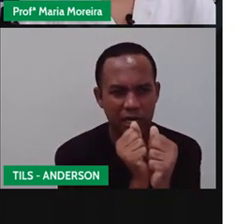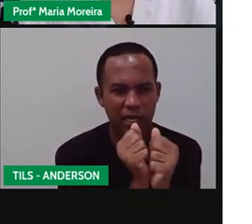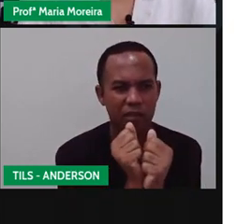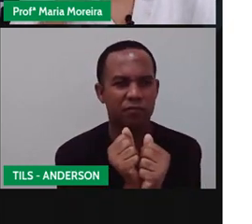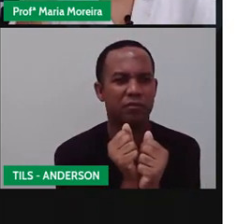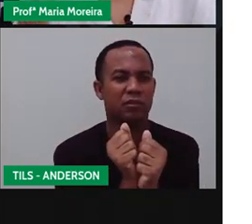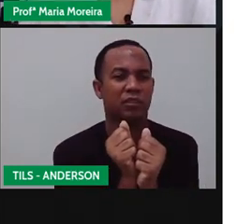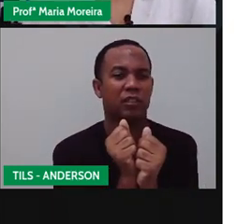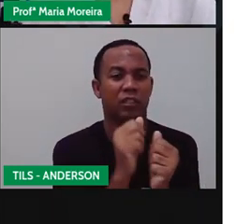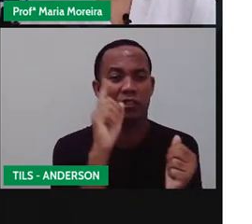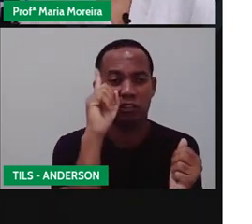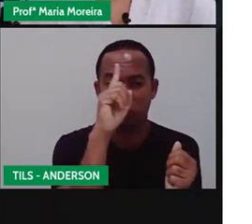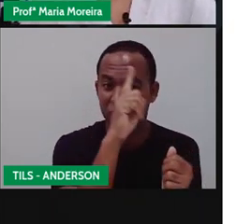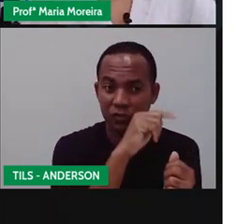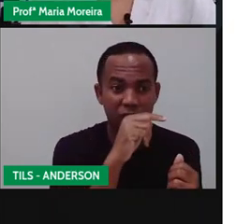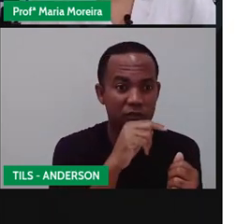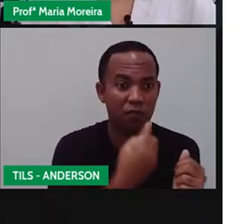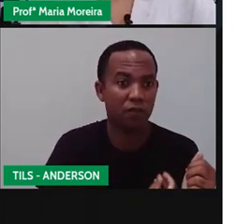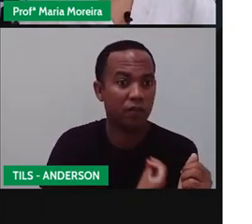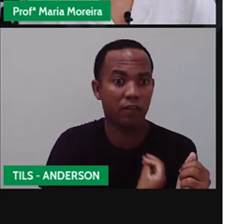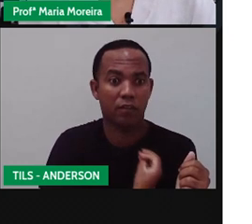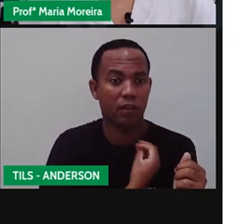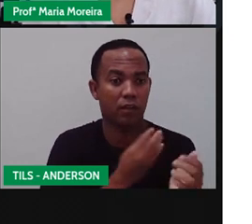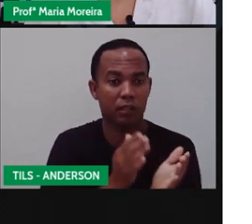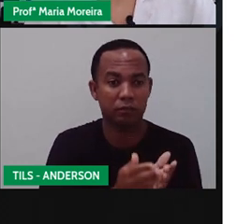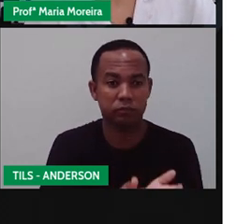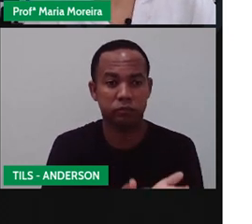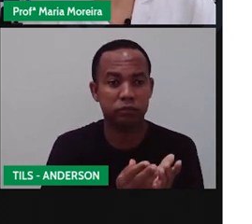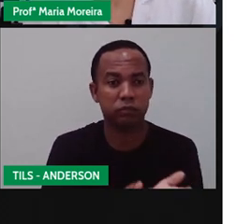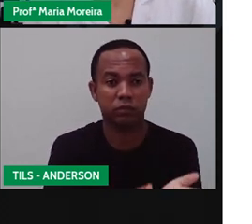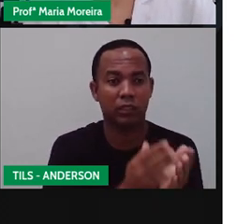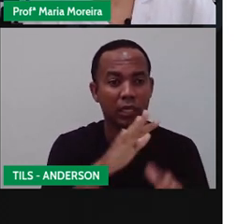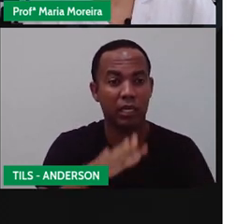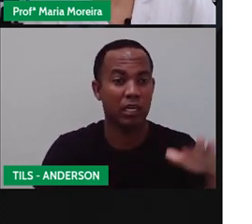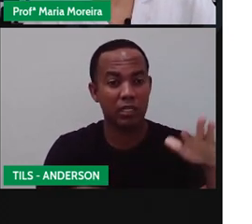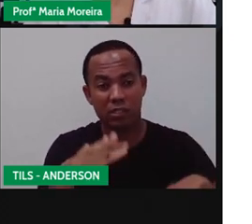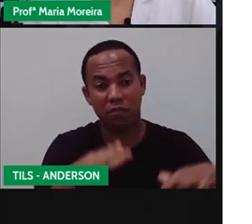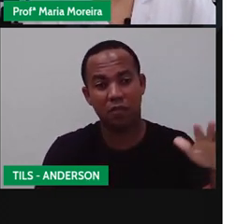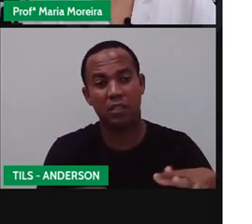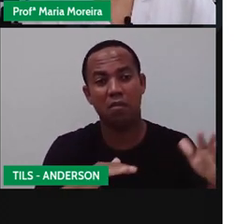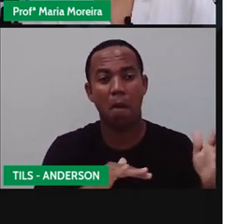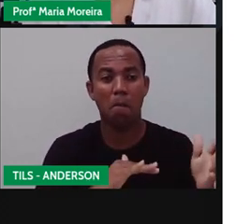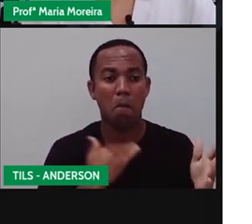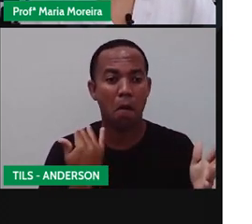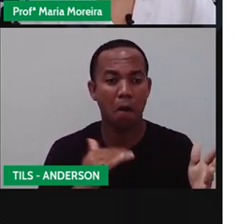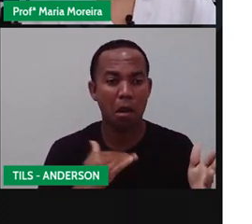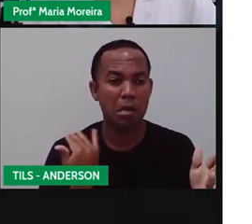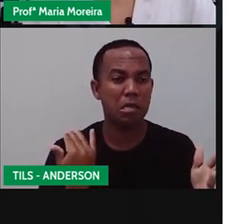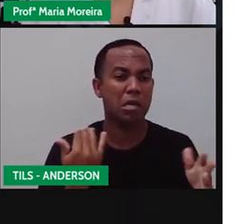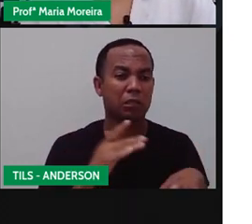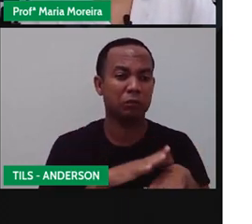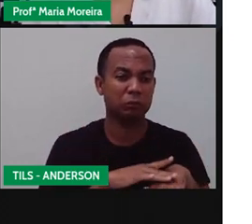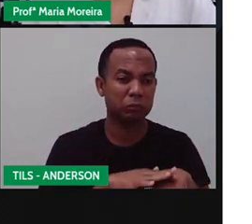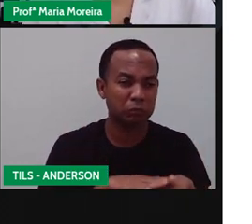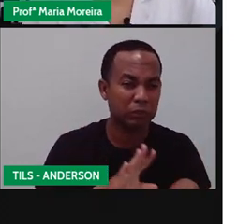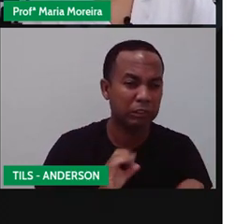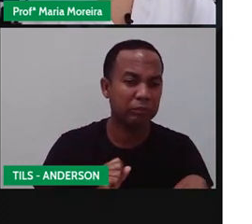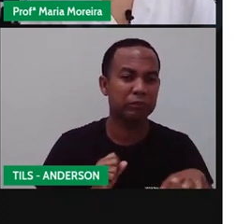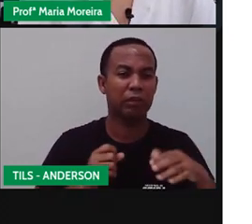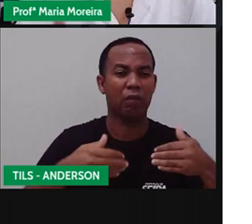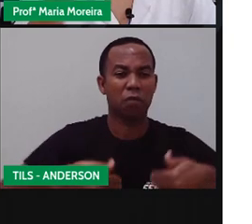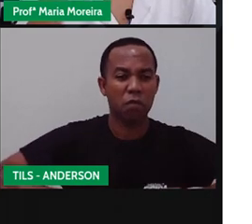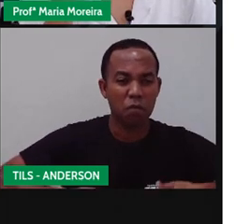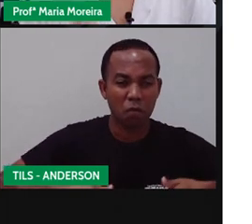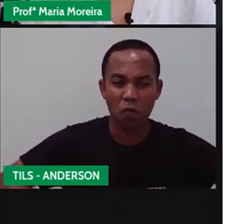em condições desumanas, né? E muitos deles acabavam morrendo por infecção, por